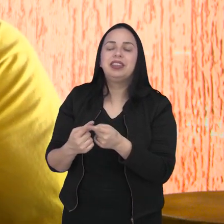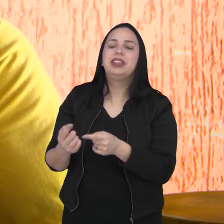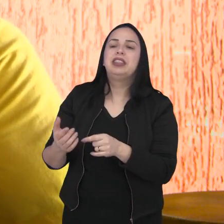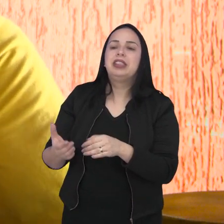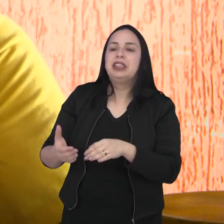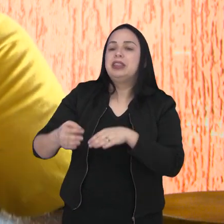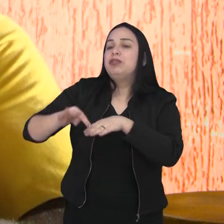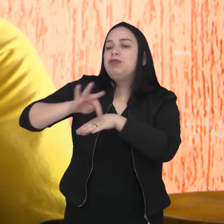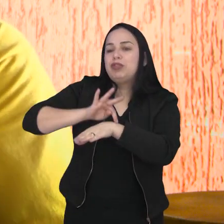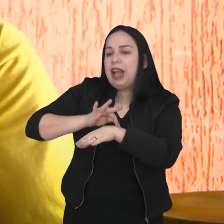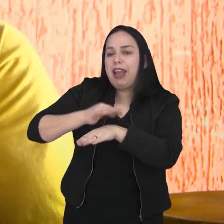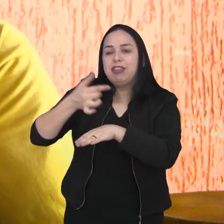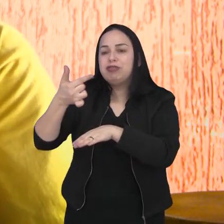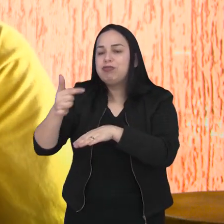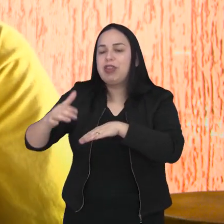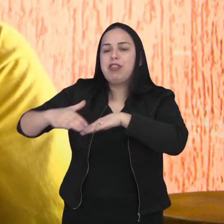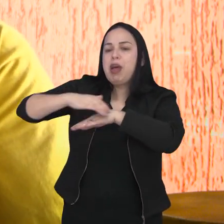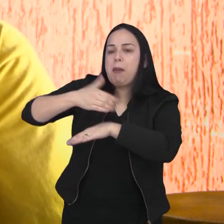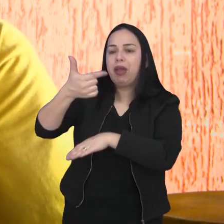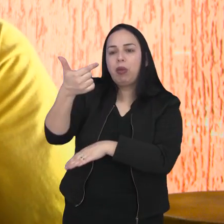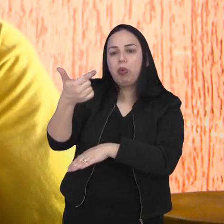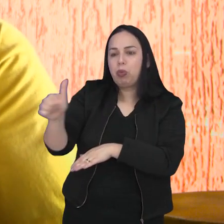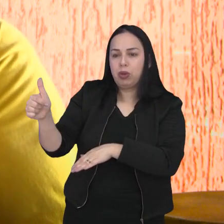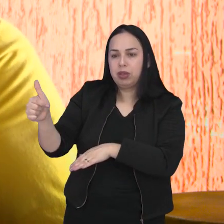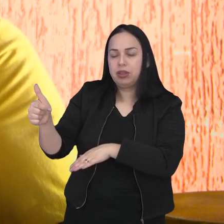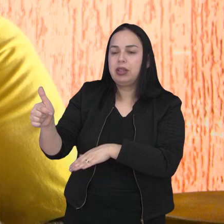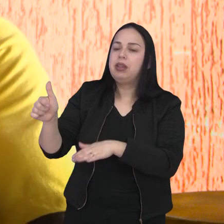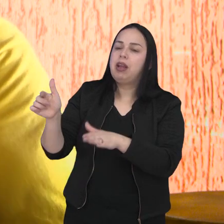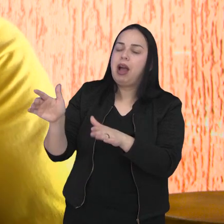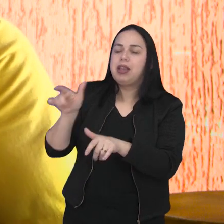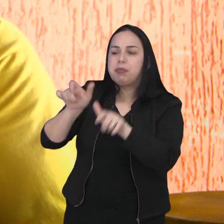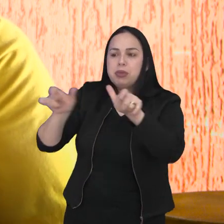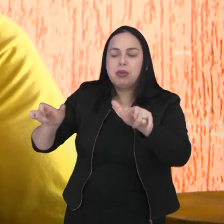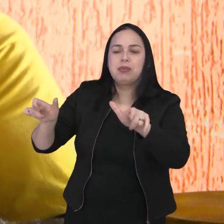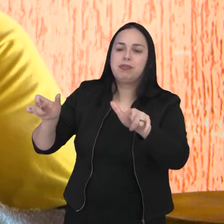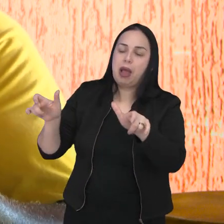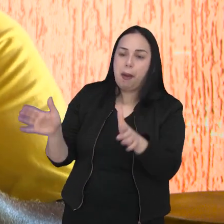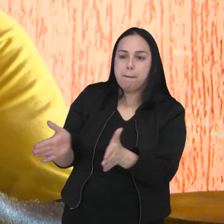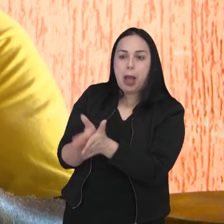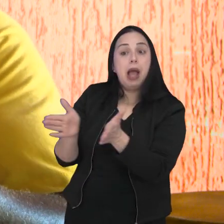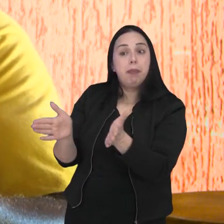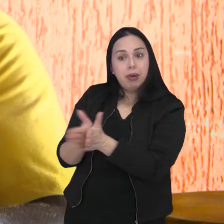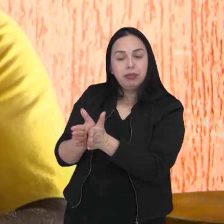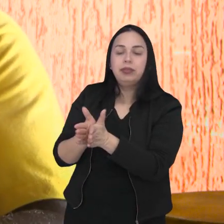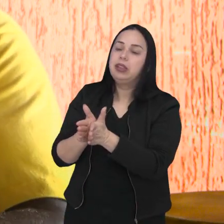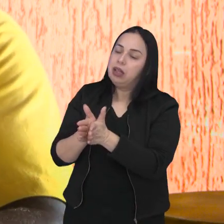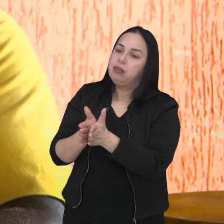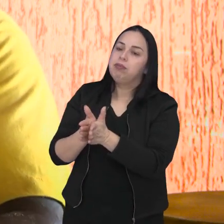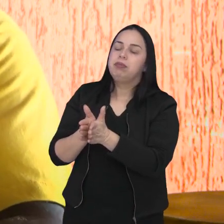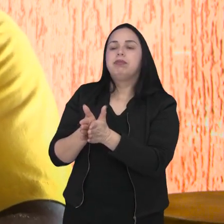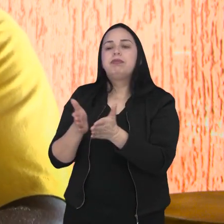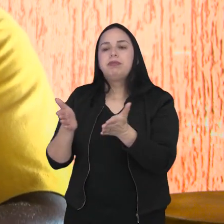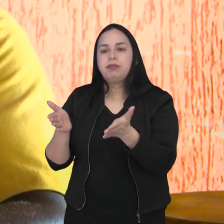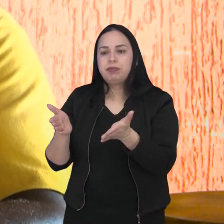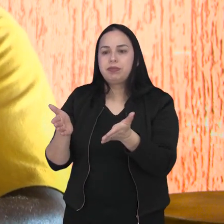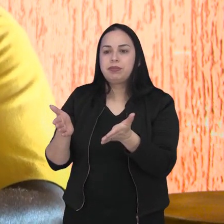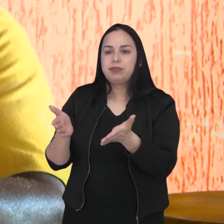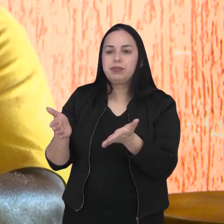mesmo da situação que as pessoas passavam, né? E muitas vezes tinha que